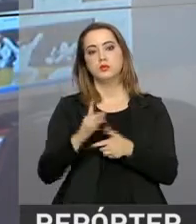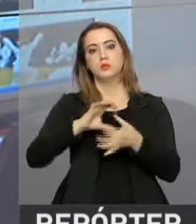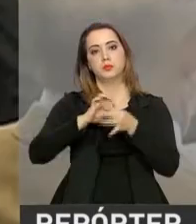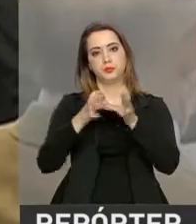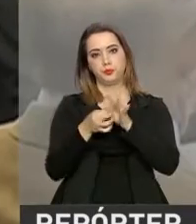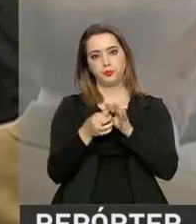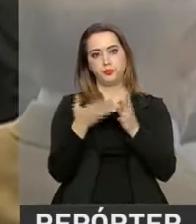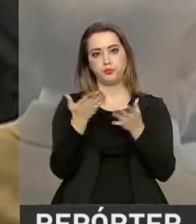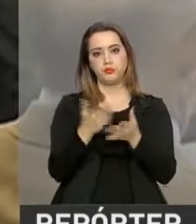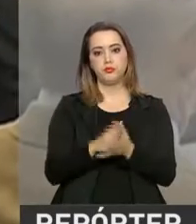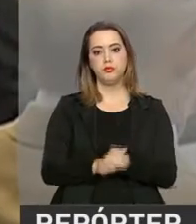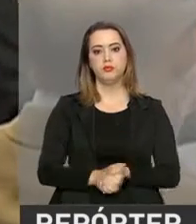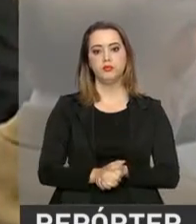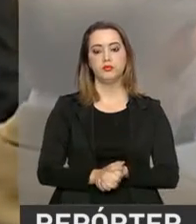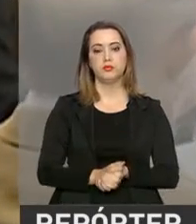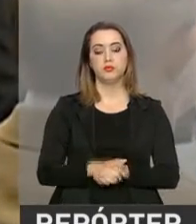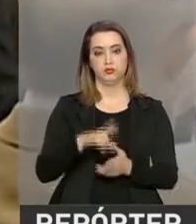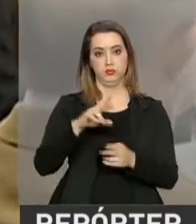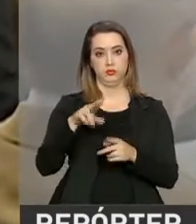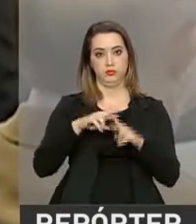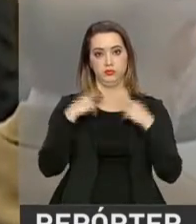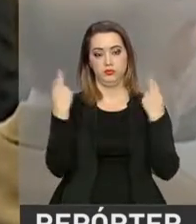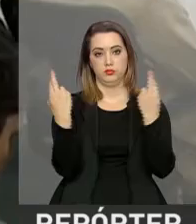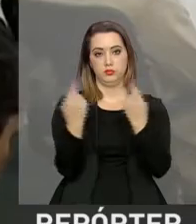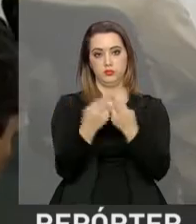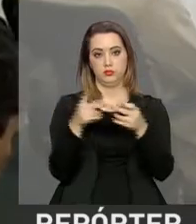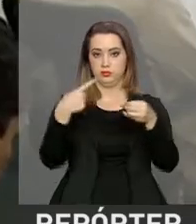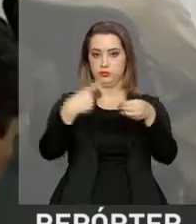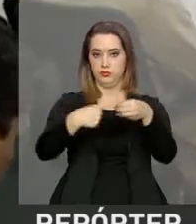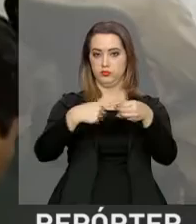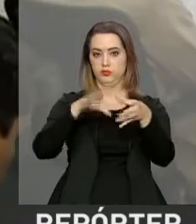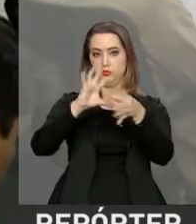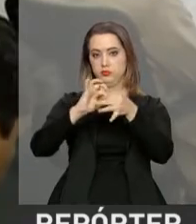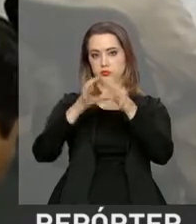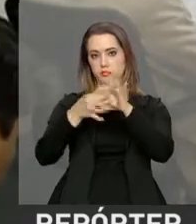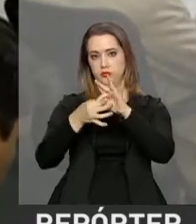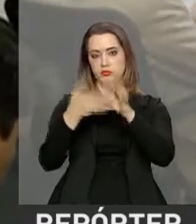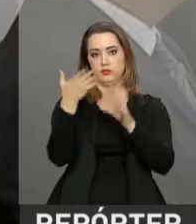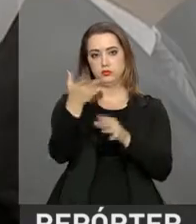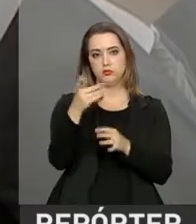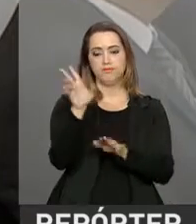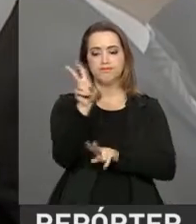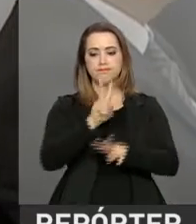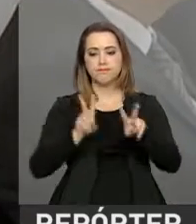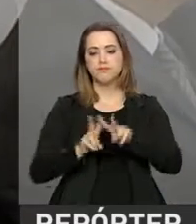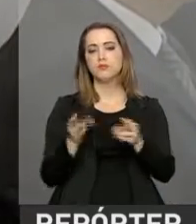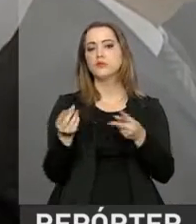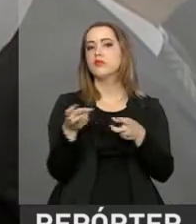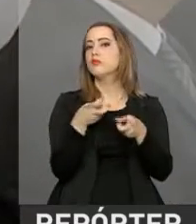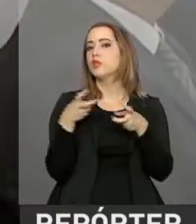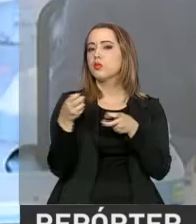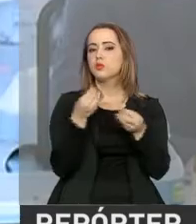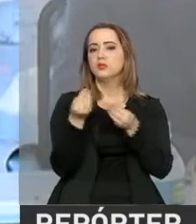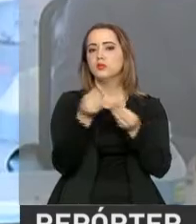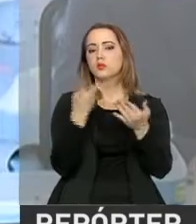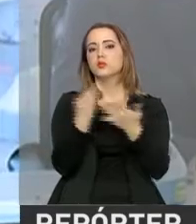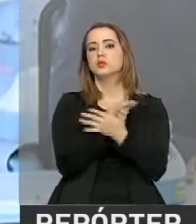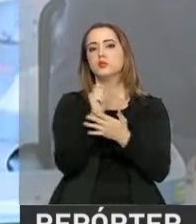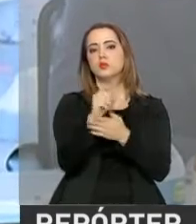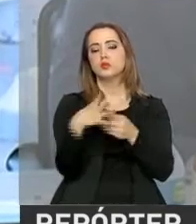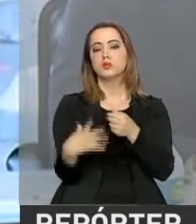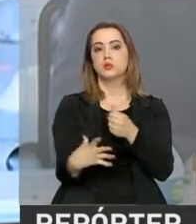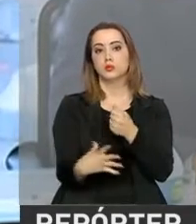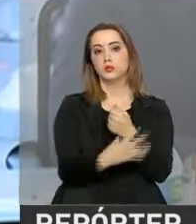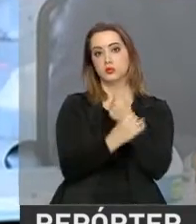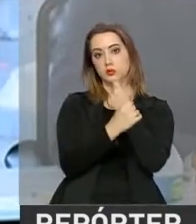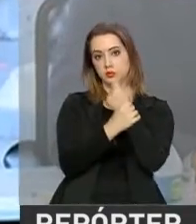Olímpicos. A reunião no Parque Olímpico foi para fazer um balanço das Olimpíadas até agora, principalmente em relação à